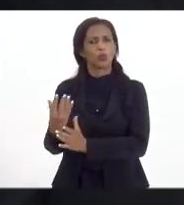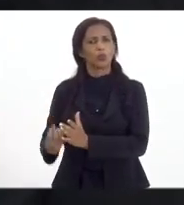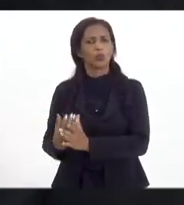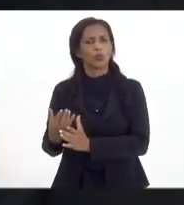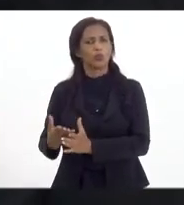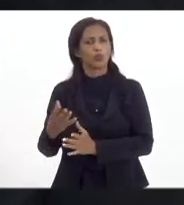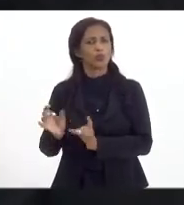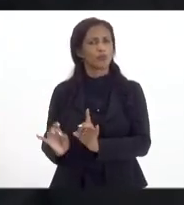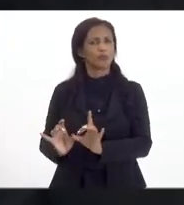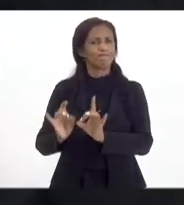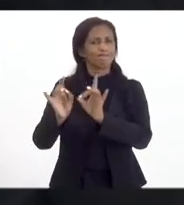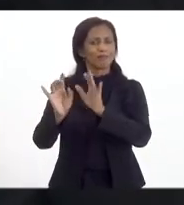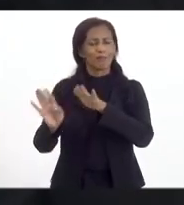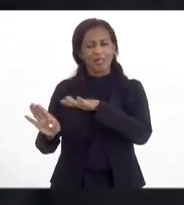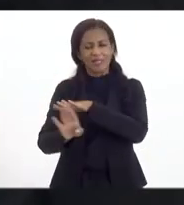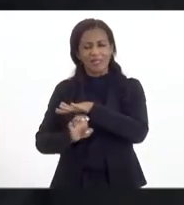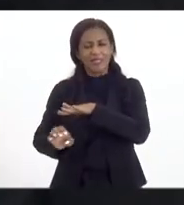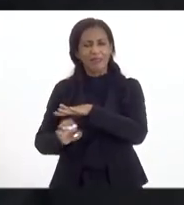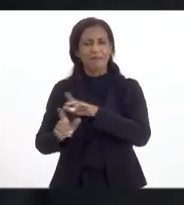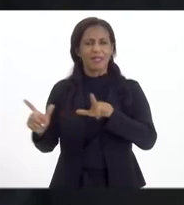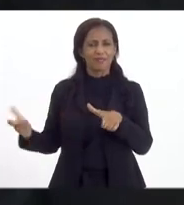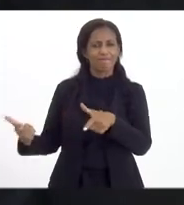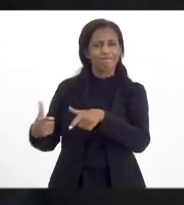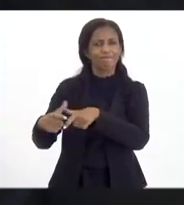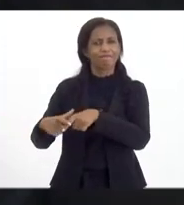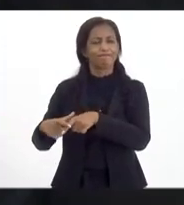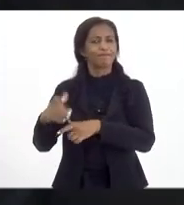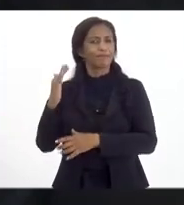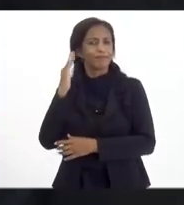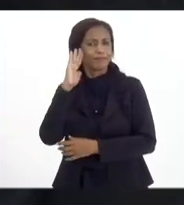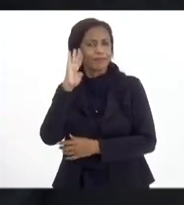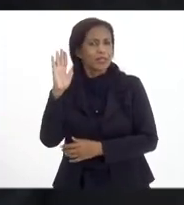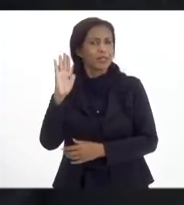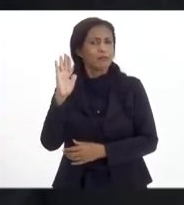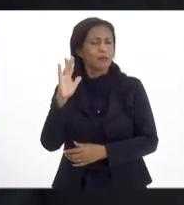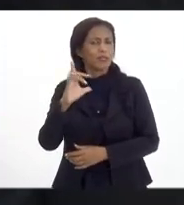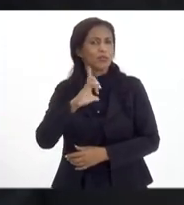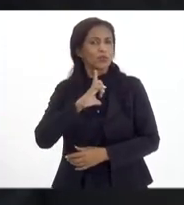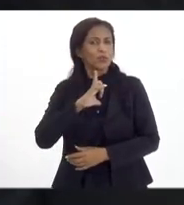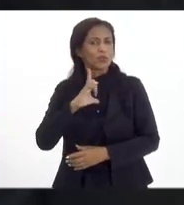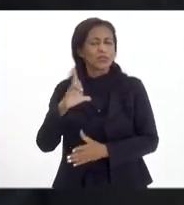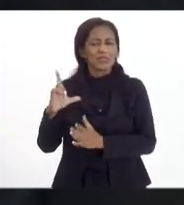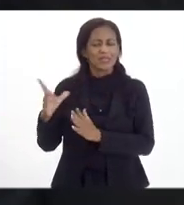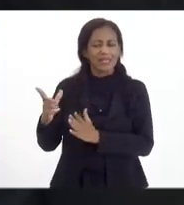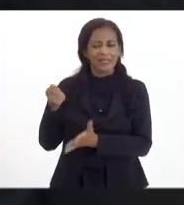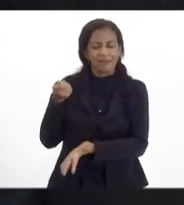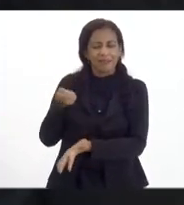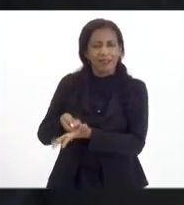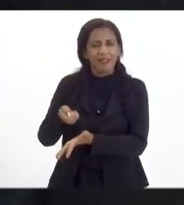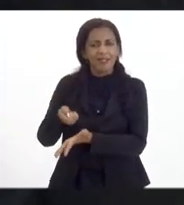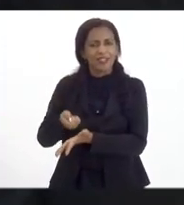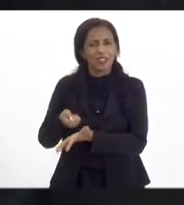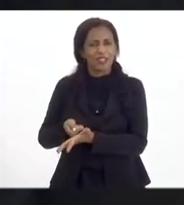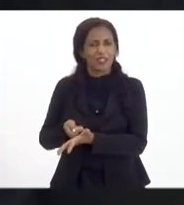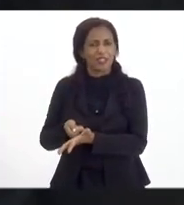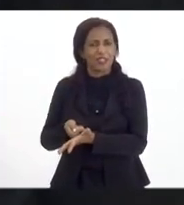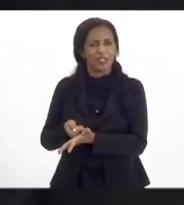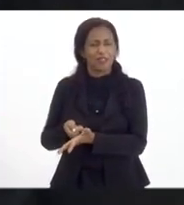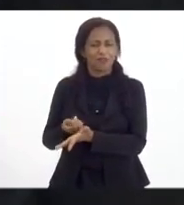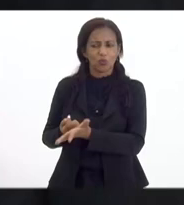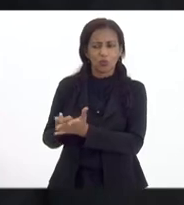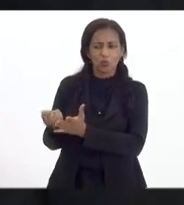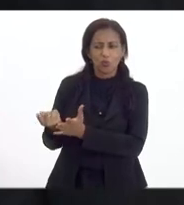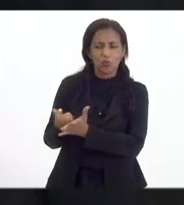para as empresas de menor porte, principalmente no que tange à composição de garantias e os